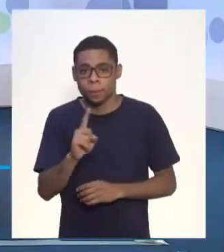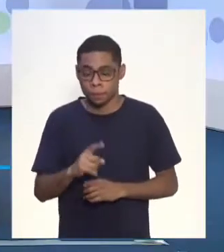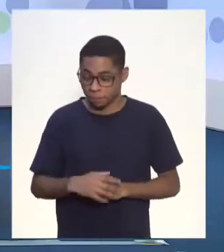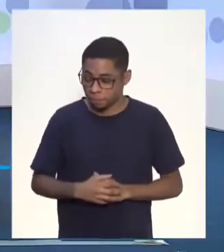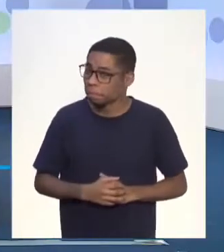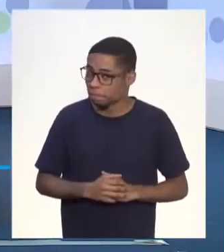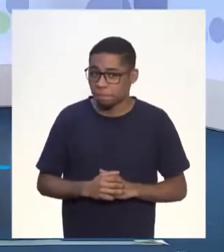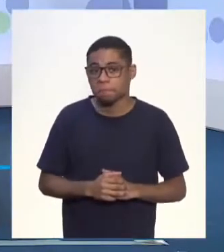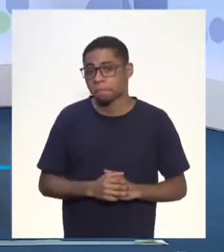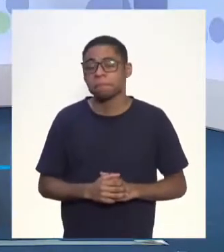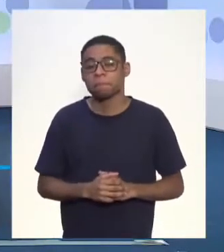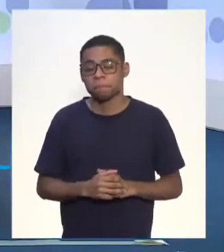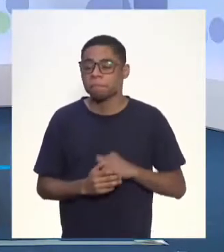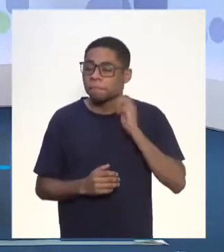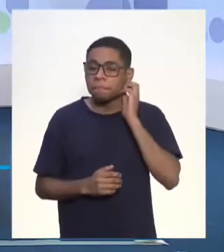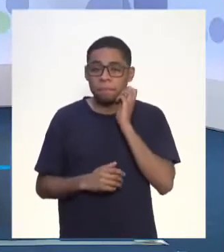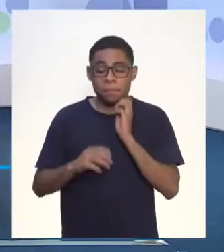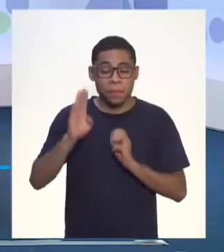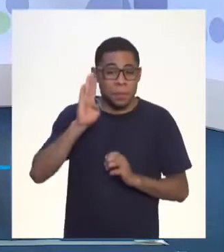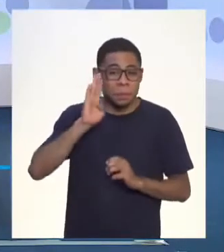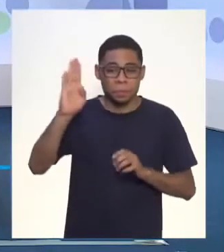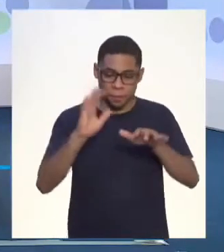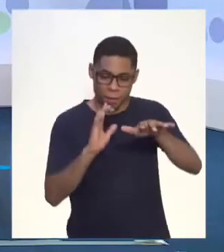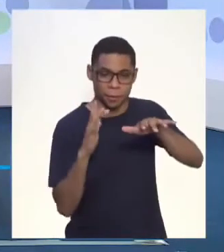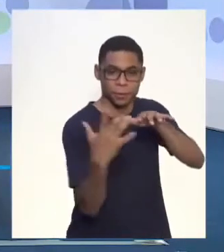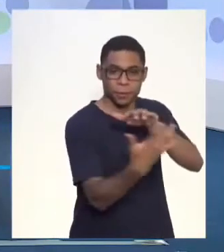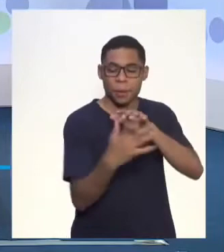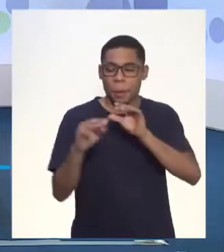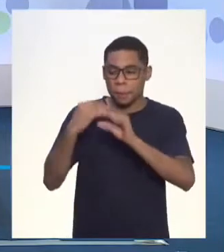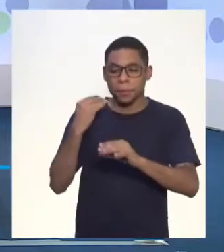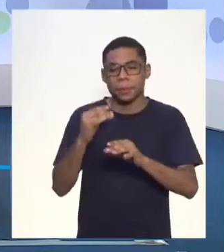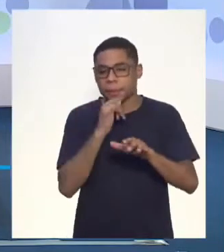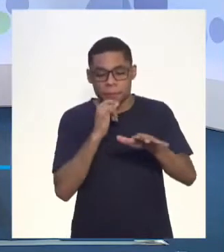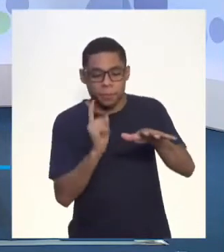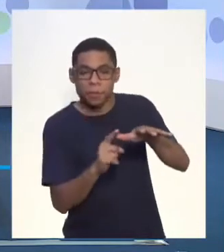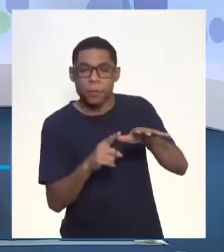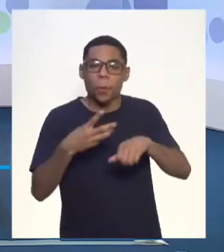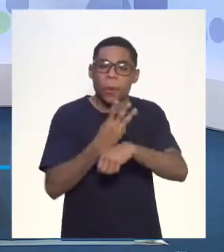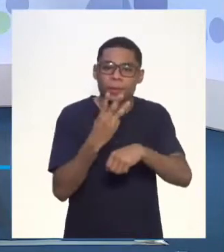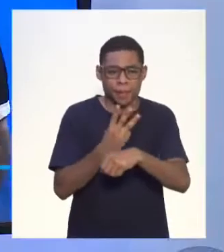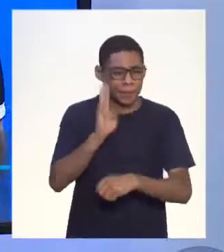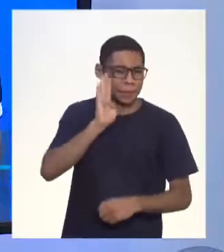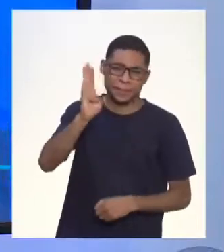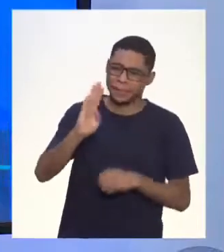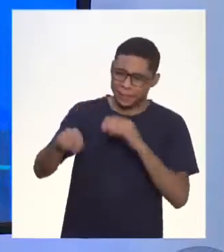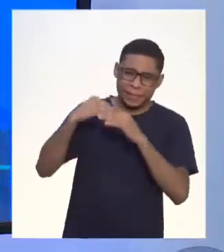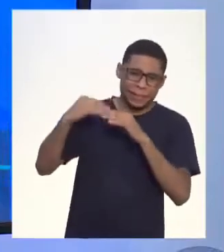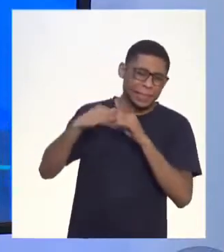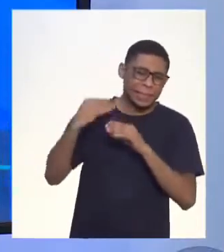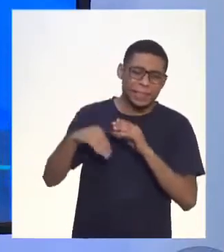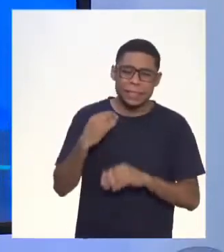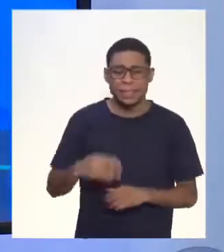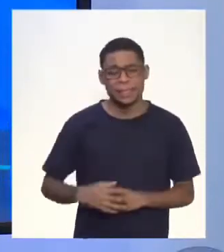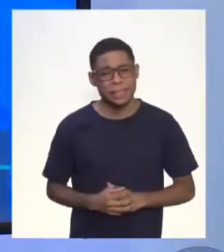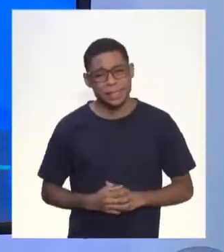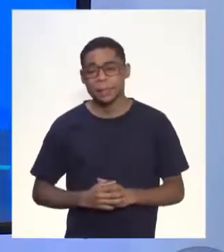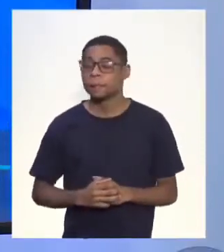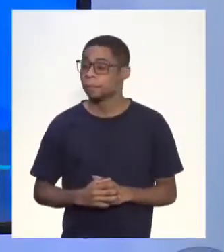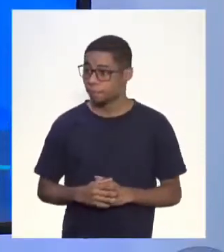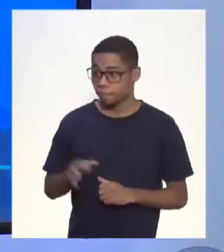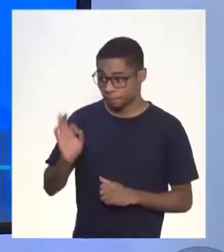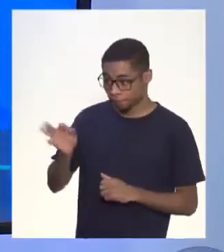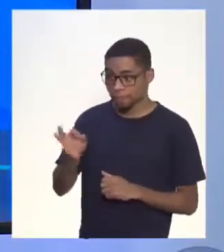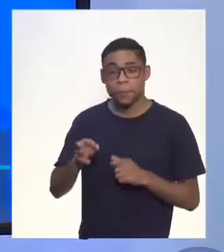quando eu recebo notícias pelas redes sociais, né, pelo WhatsApp, principalmente. Exatamente, como eu mencionei, né, tem crescido